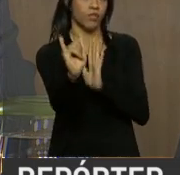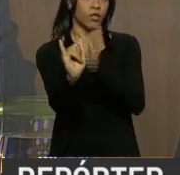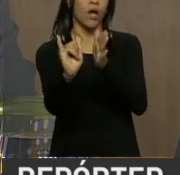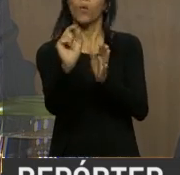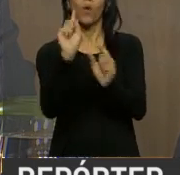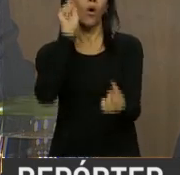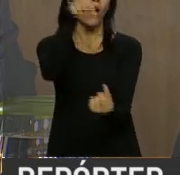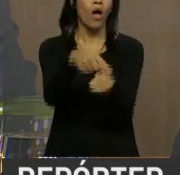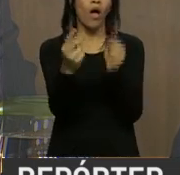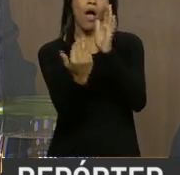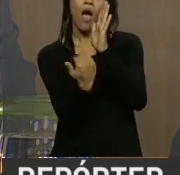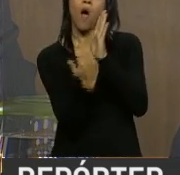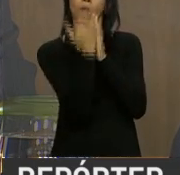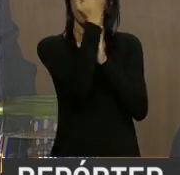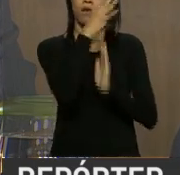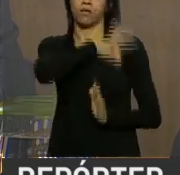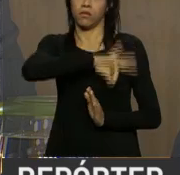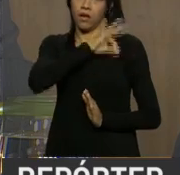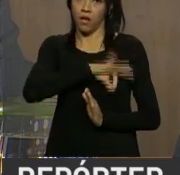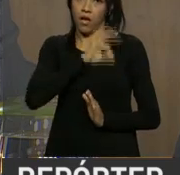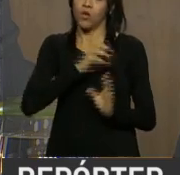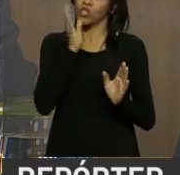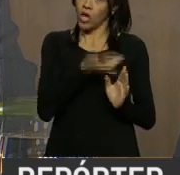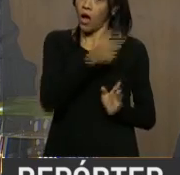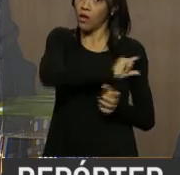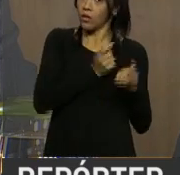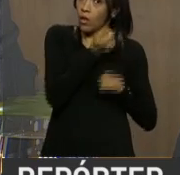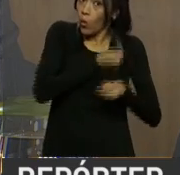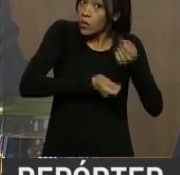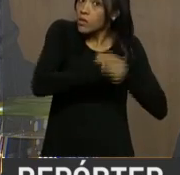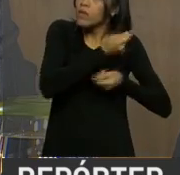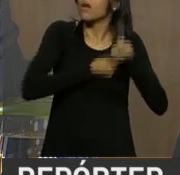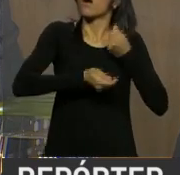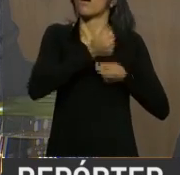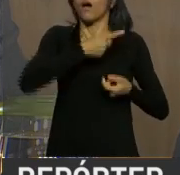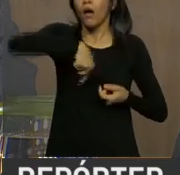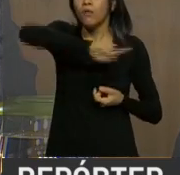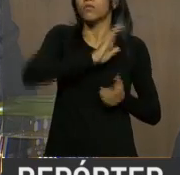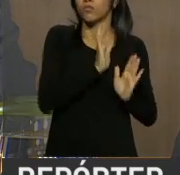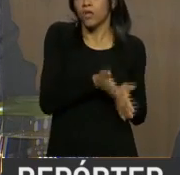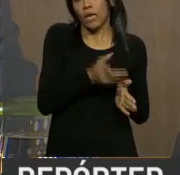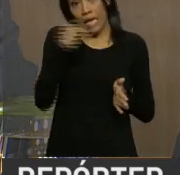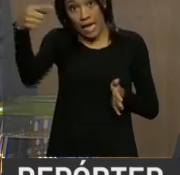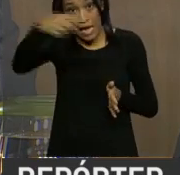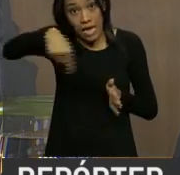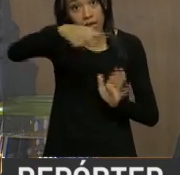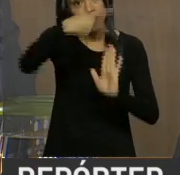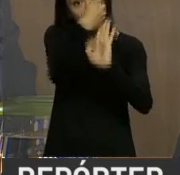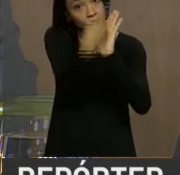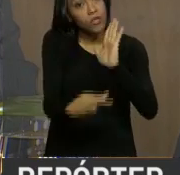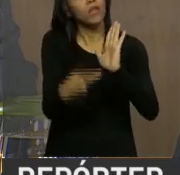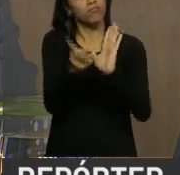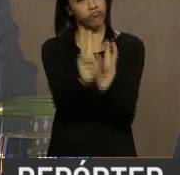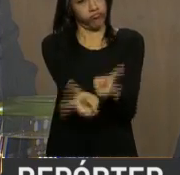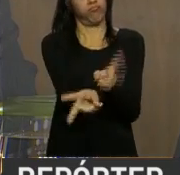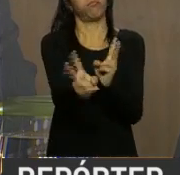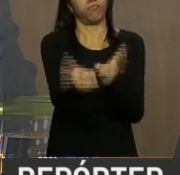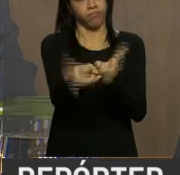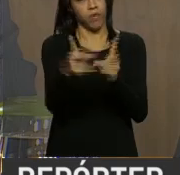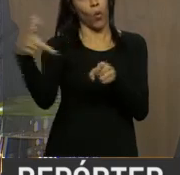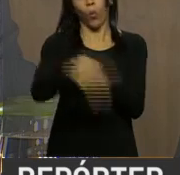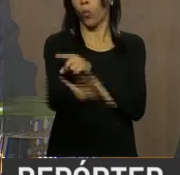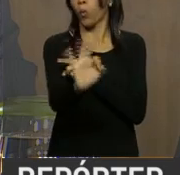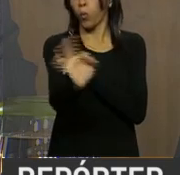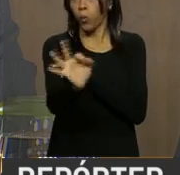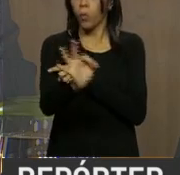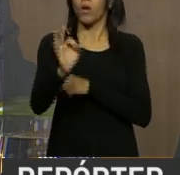dos servidores, negociado com os servidores, eles serão mantidos. A palavra